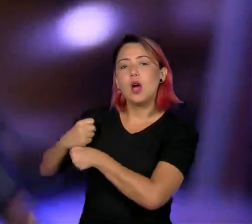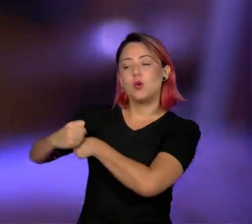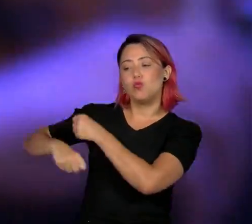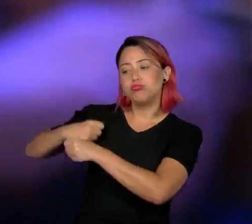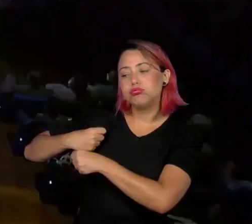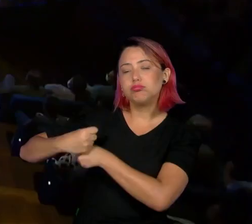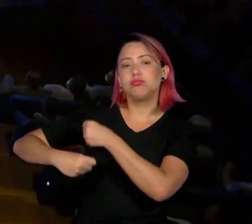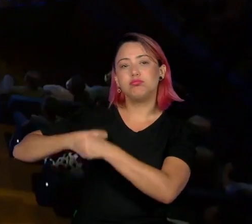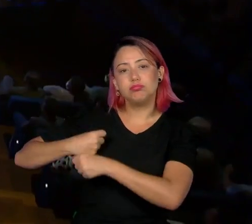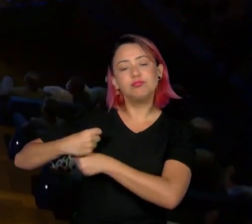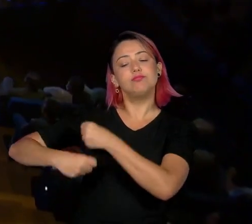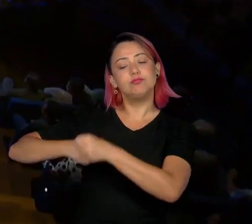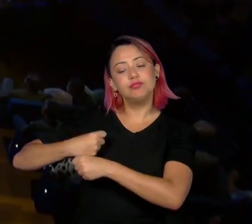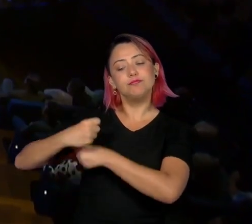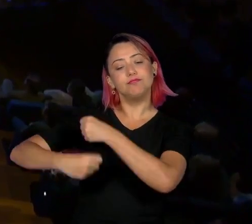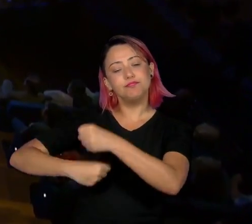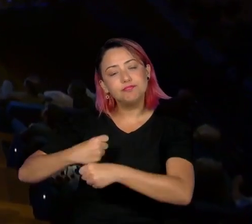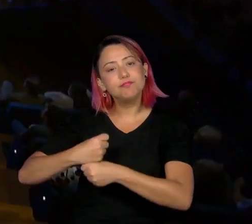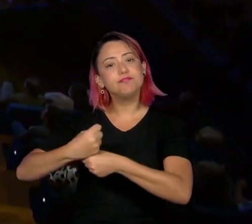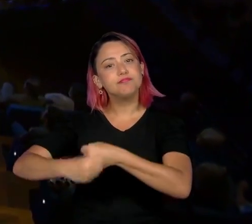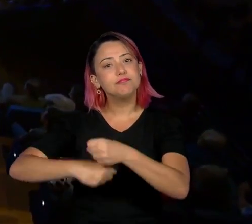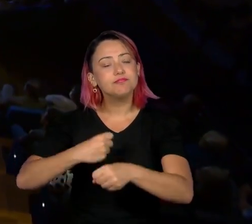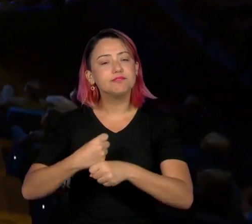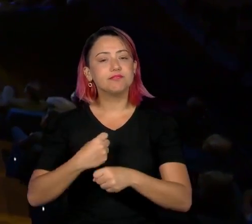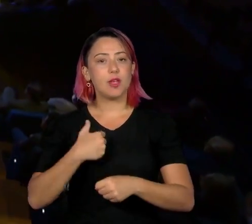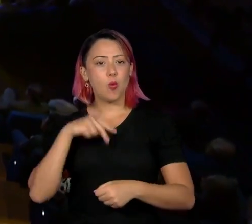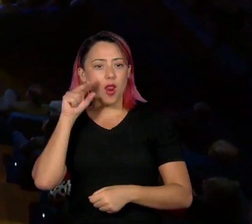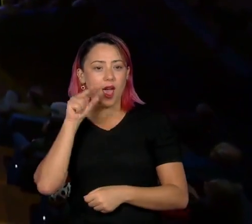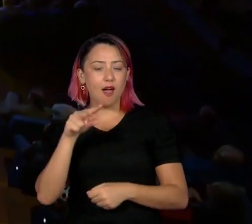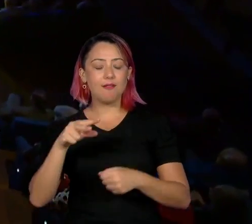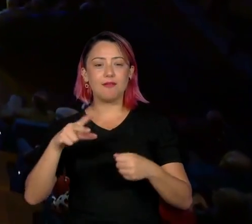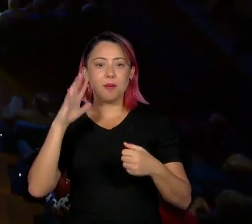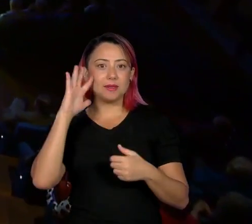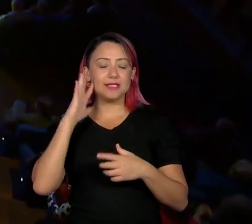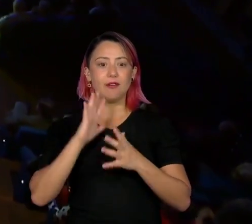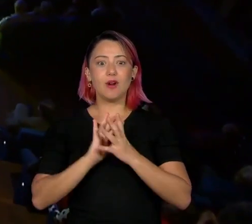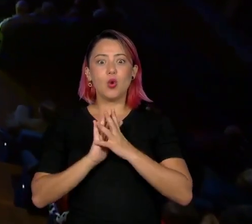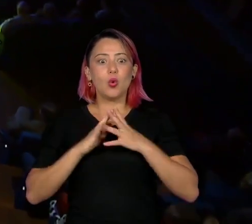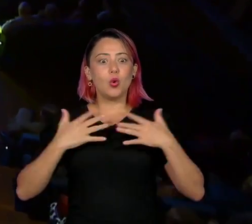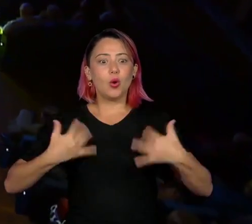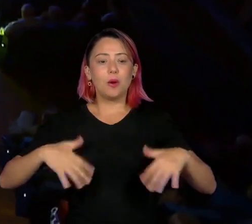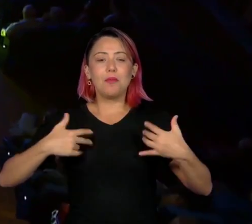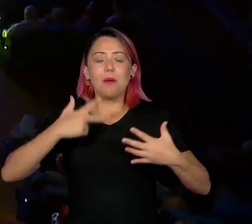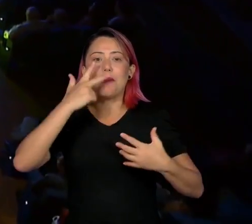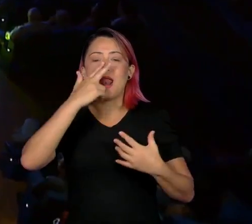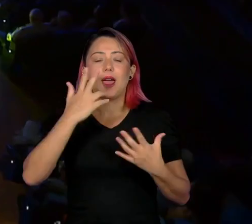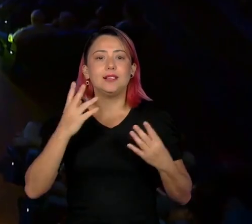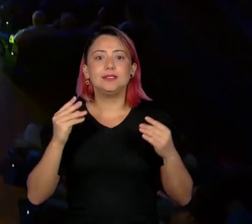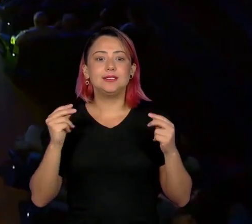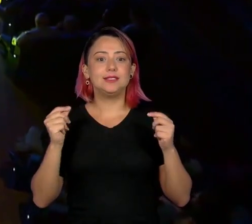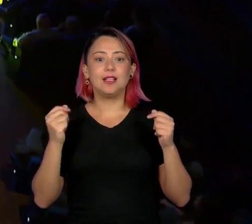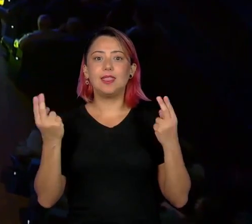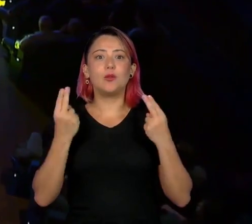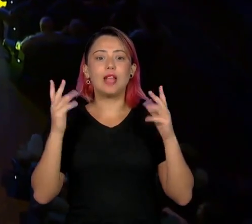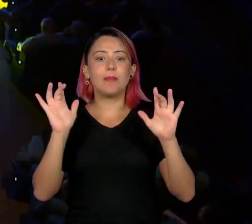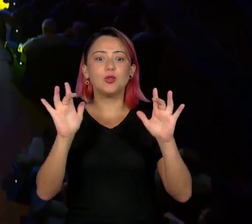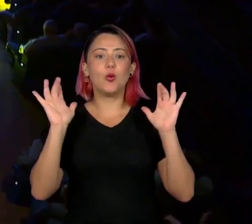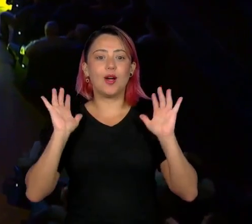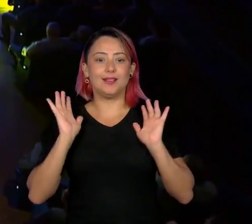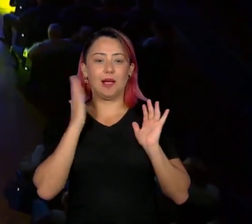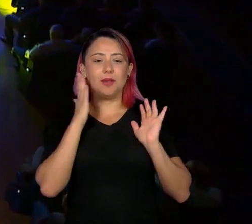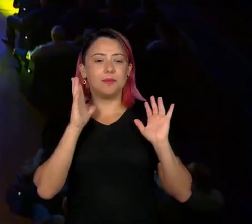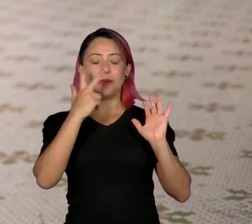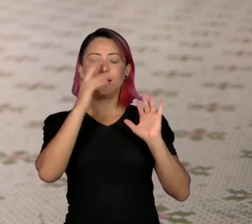muito e eu achava meio surreal, assim, sabe, participar daquilo, foi quando você meio que não acreditava que eu